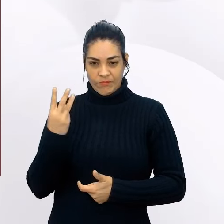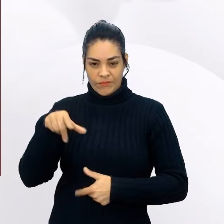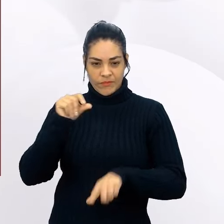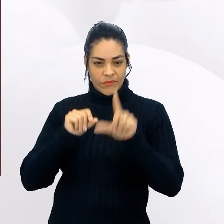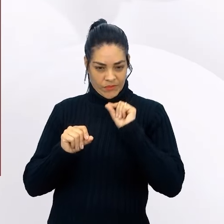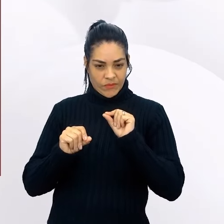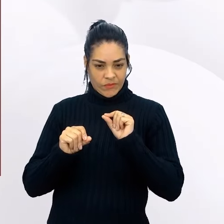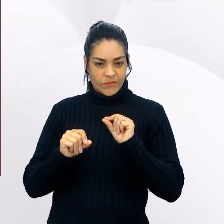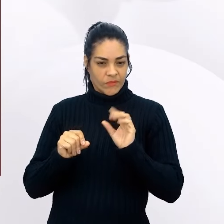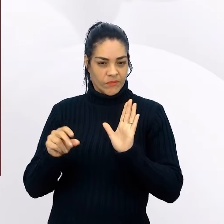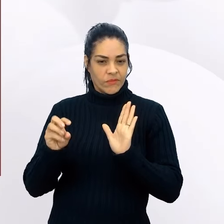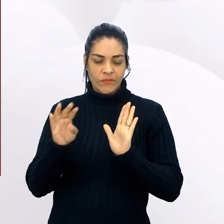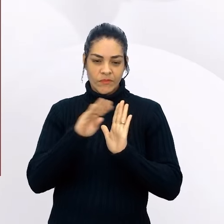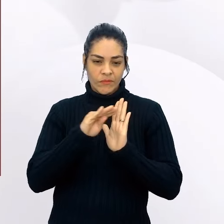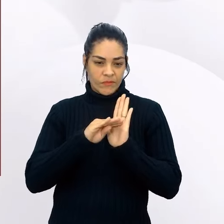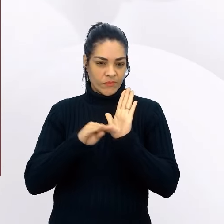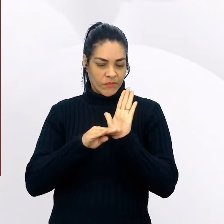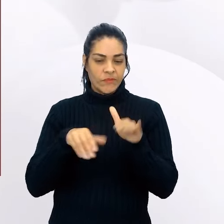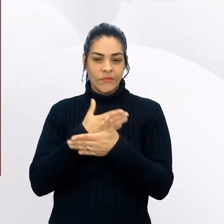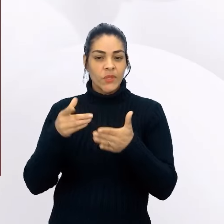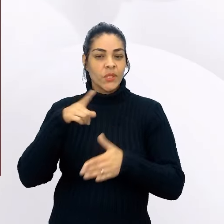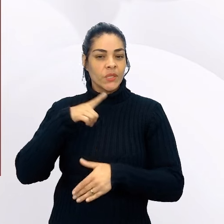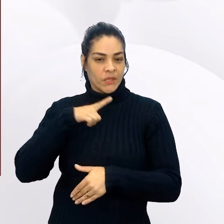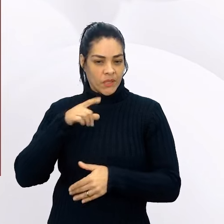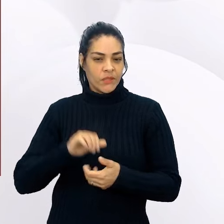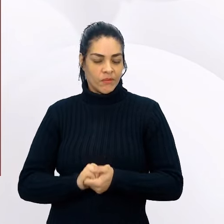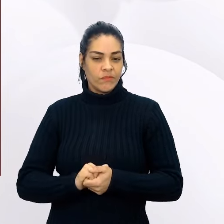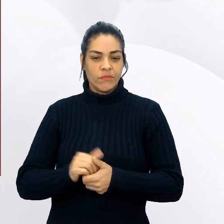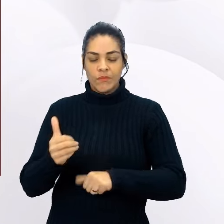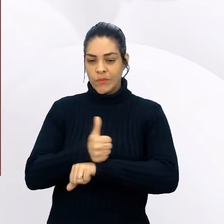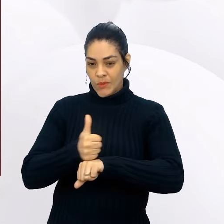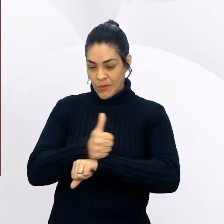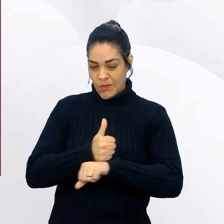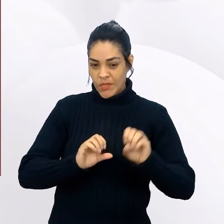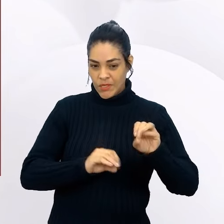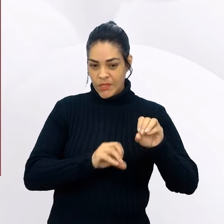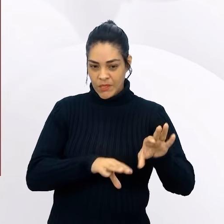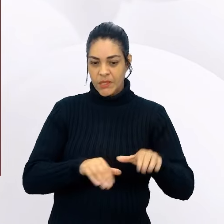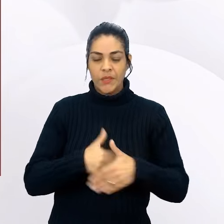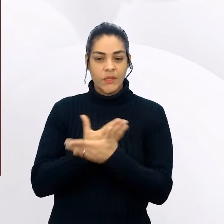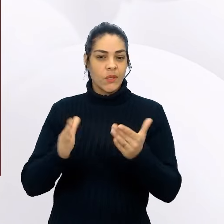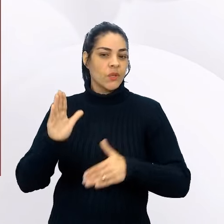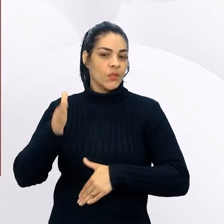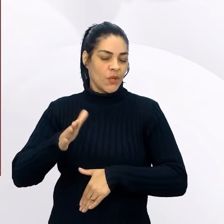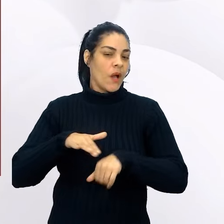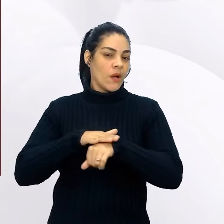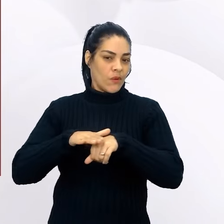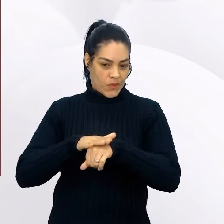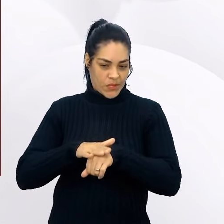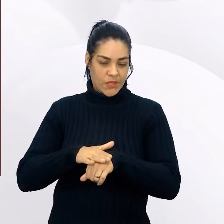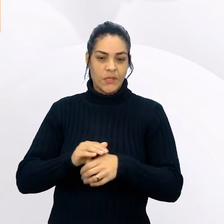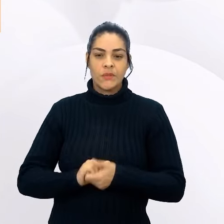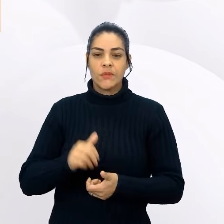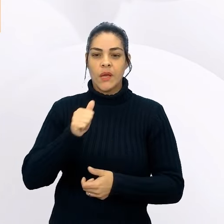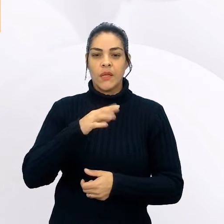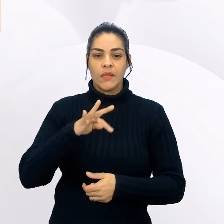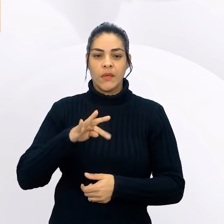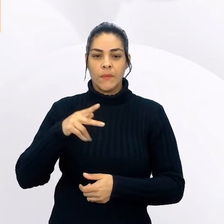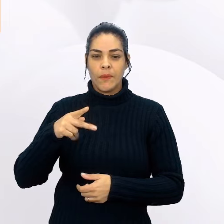a resolução, né, que a gente usa aqui para profissionais da educação, resolução que a gente já vem falando nas nossas